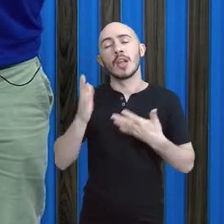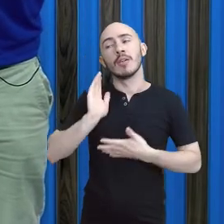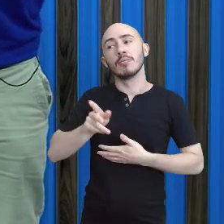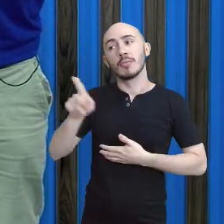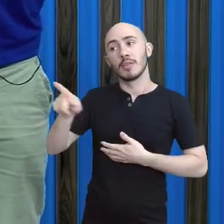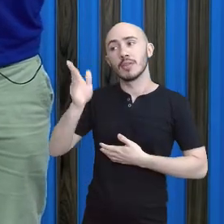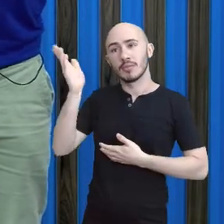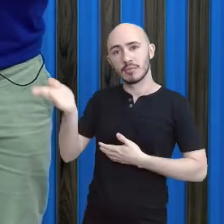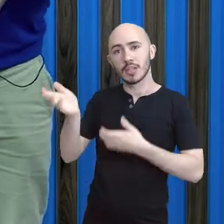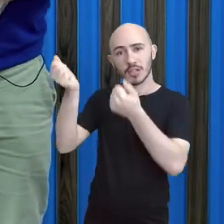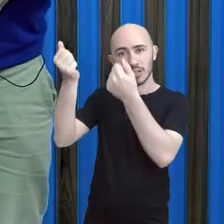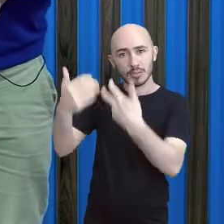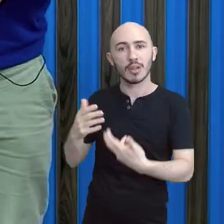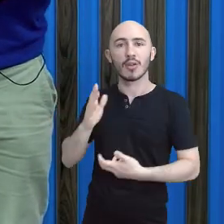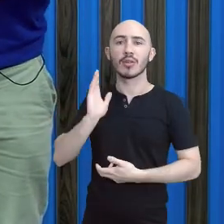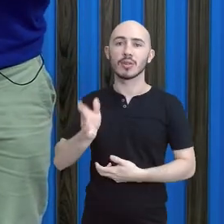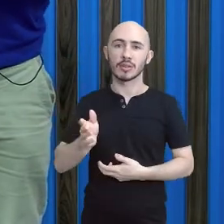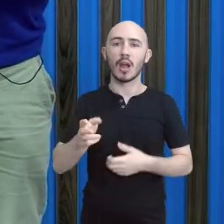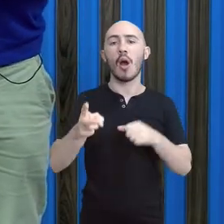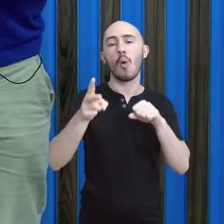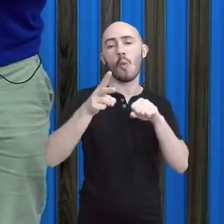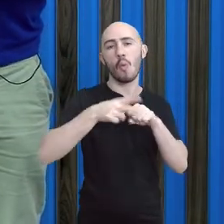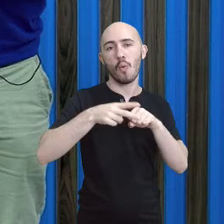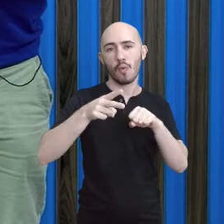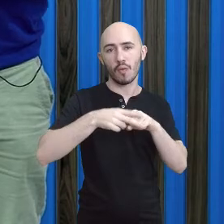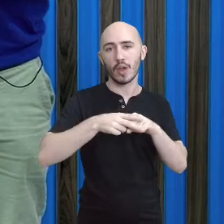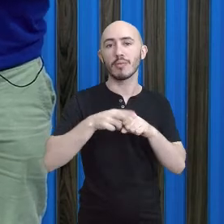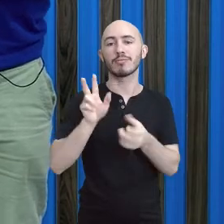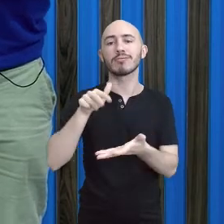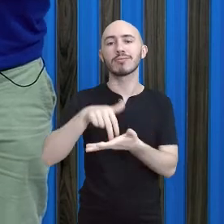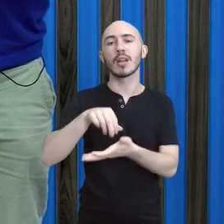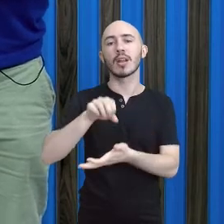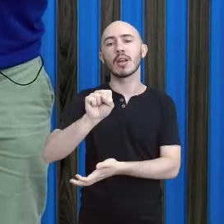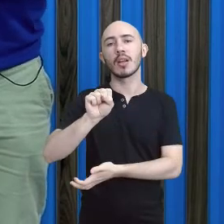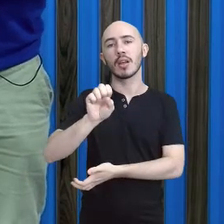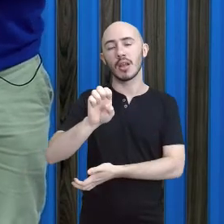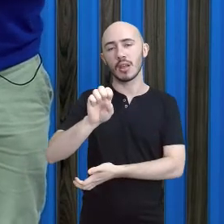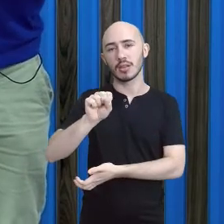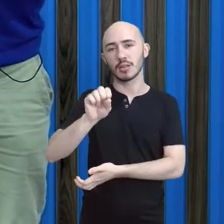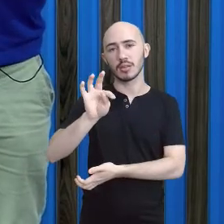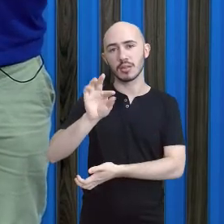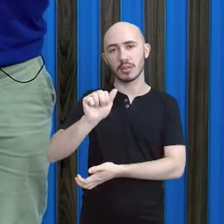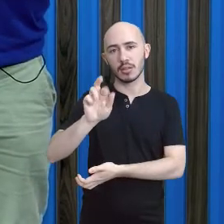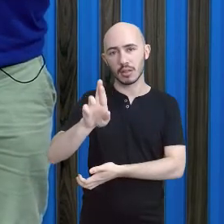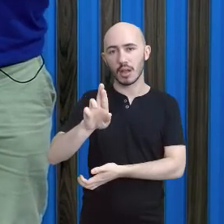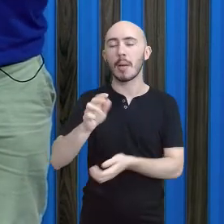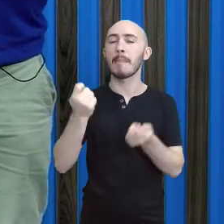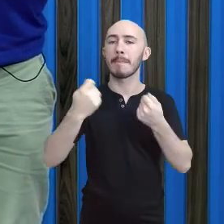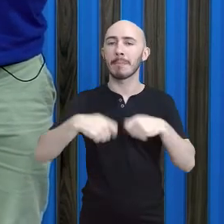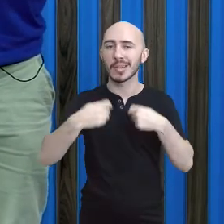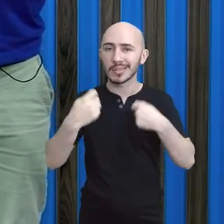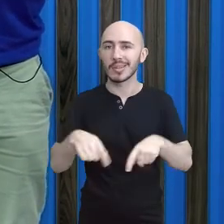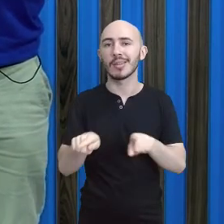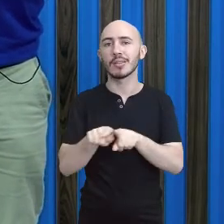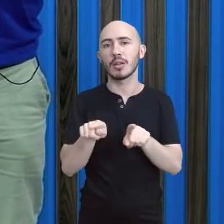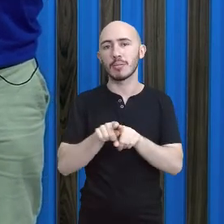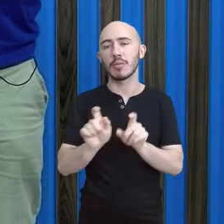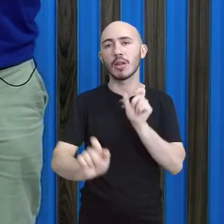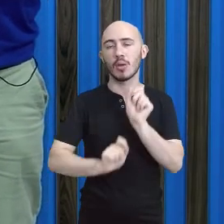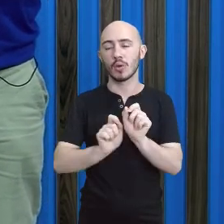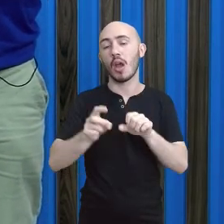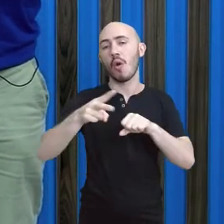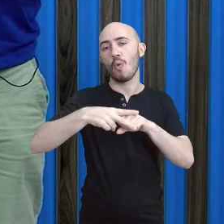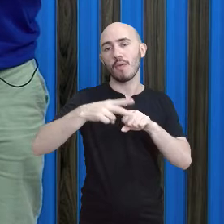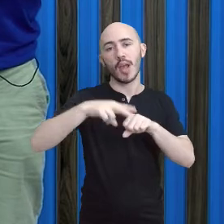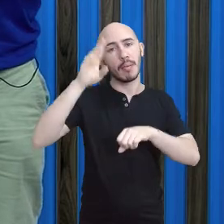precisa do verbo estar, porque vai reafirmar o momento do agora. Precisa do gerúndio do verbo